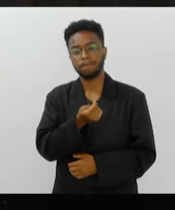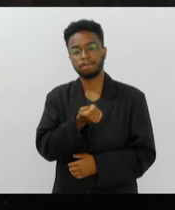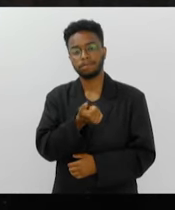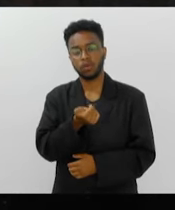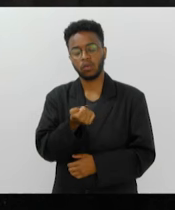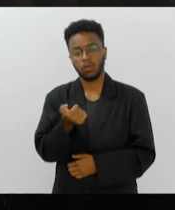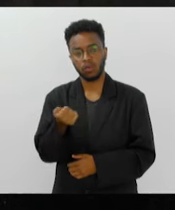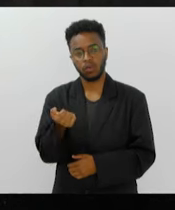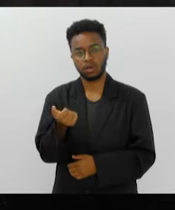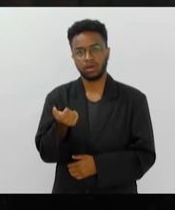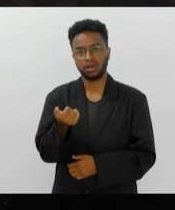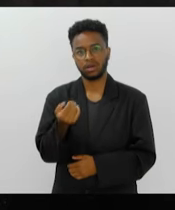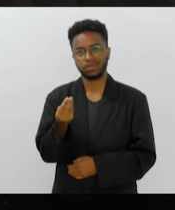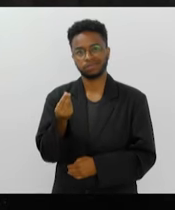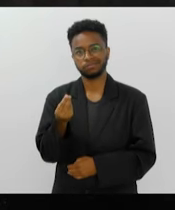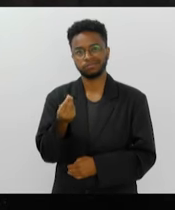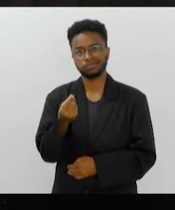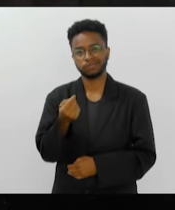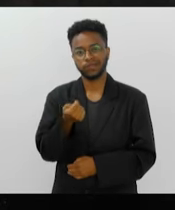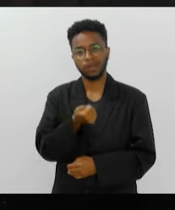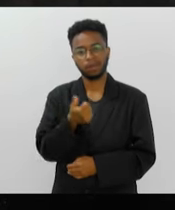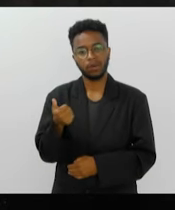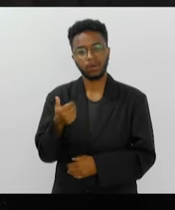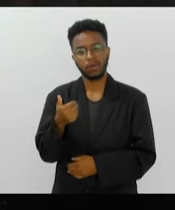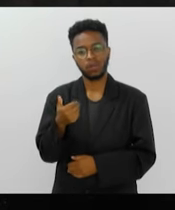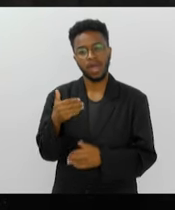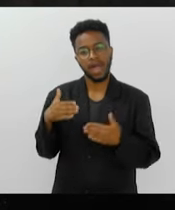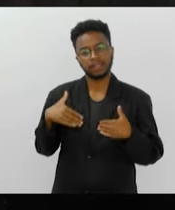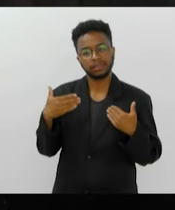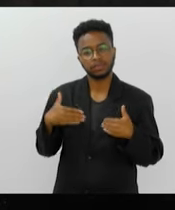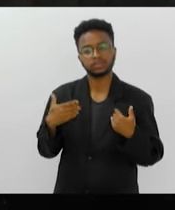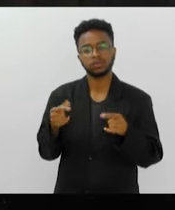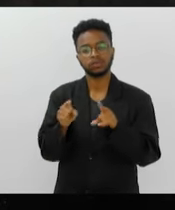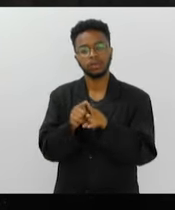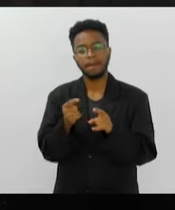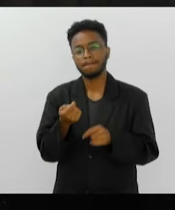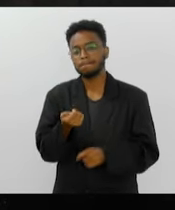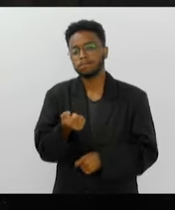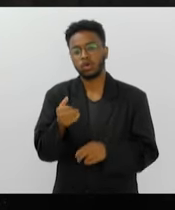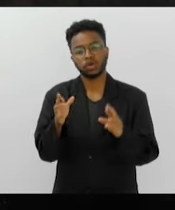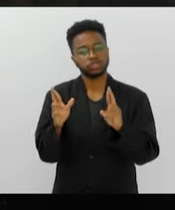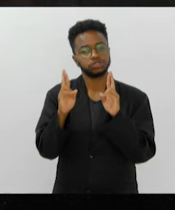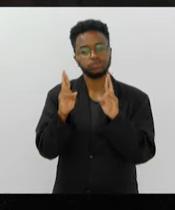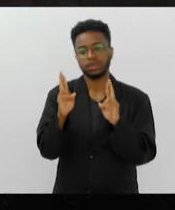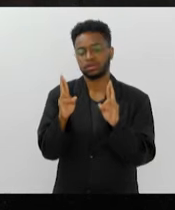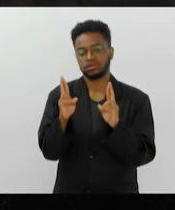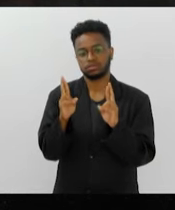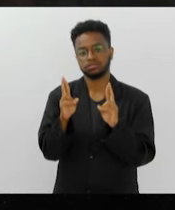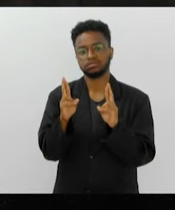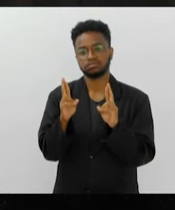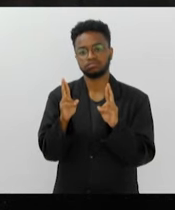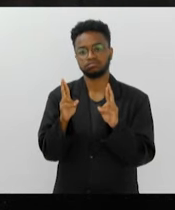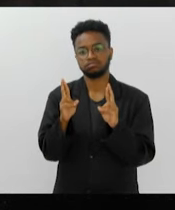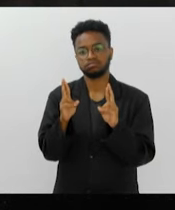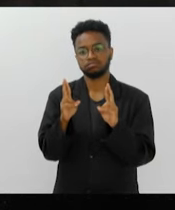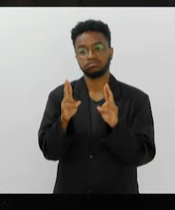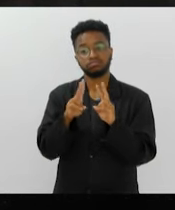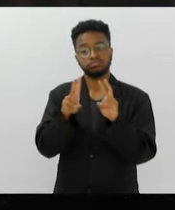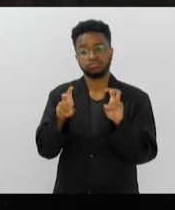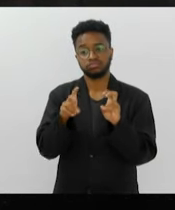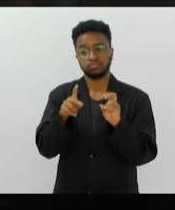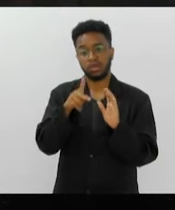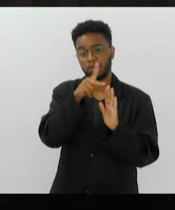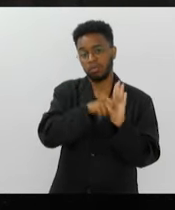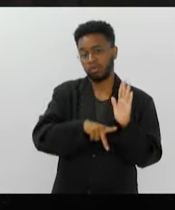pouca muito pouco entusiasmo e muito poucas esperanças em relação aos dois projetos